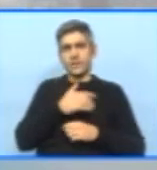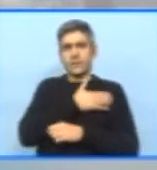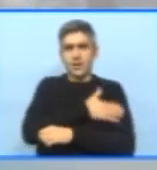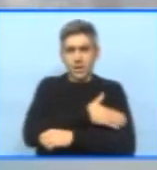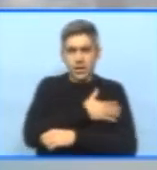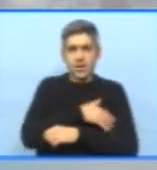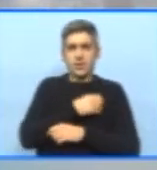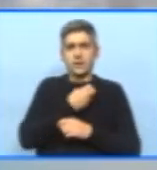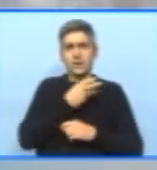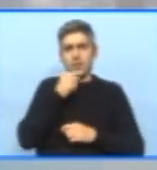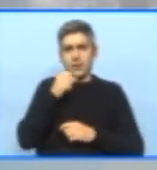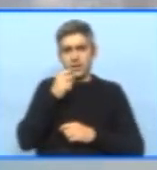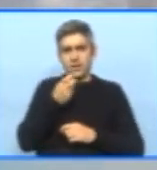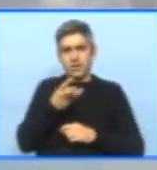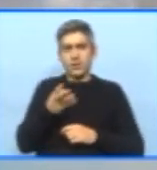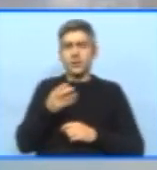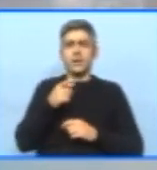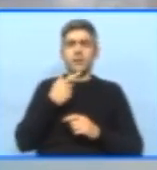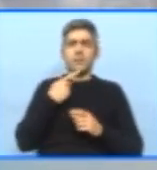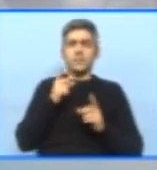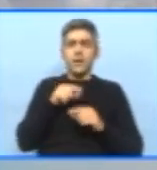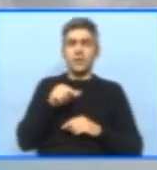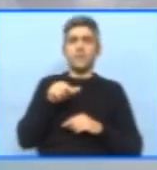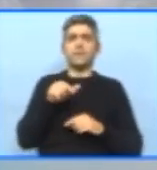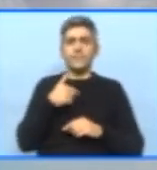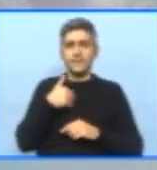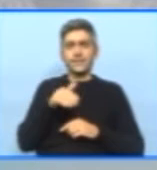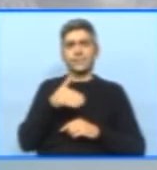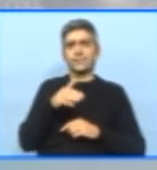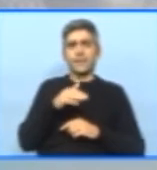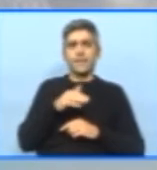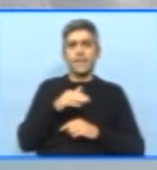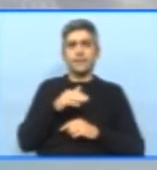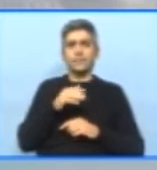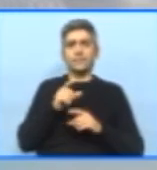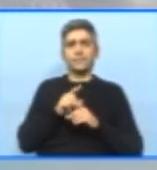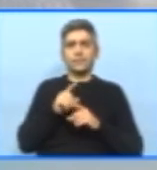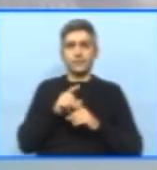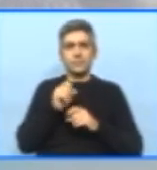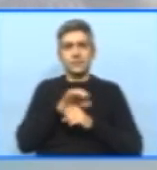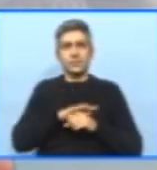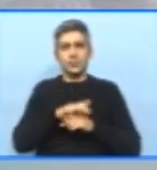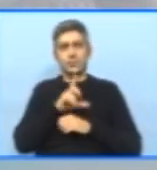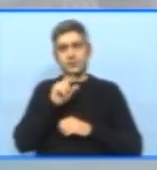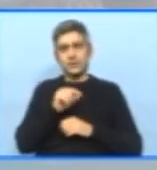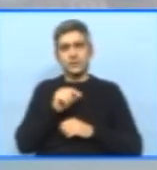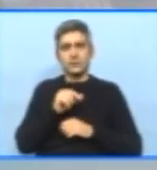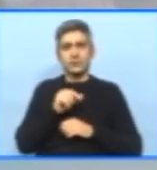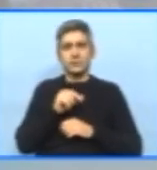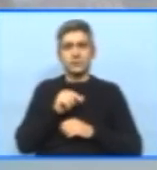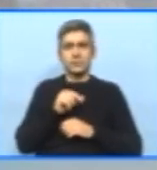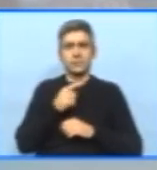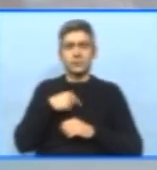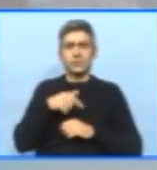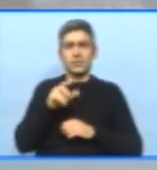frágil muitas vezes. De novo aqui nós também vamos, é de novo uma situação também que